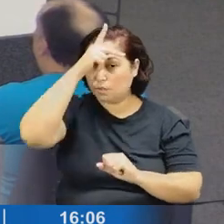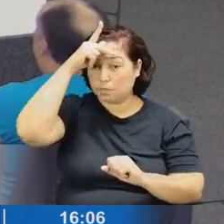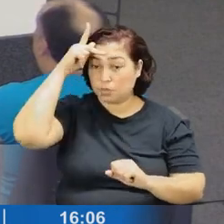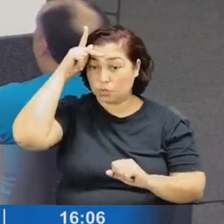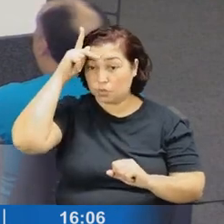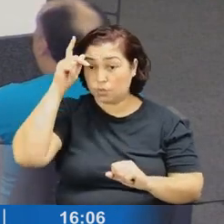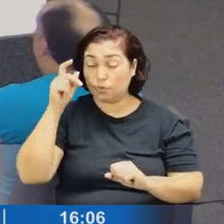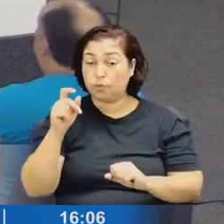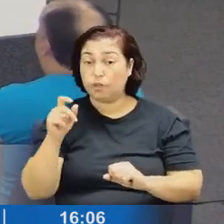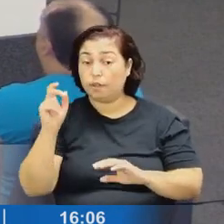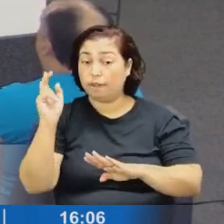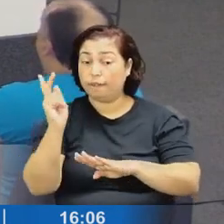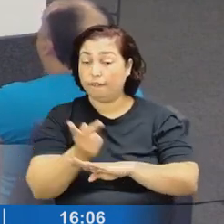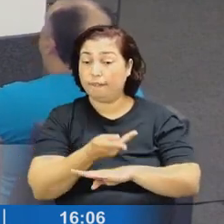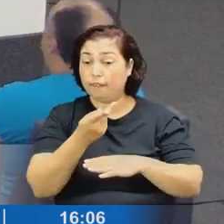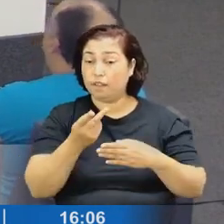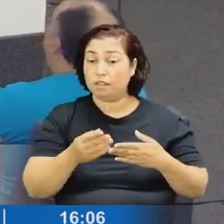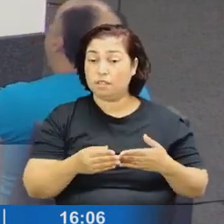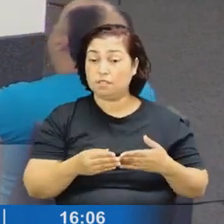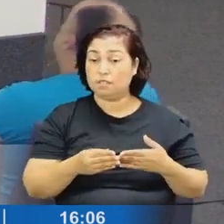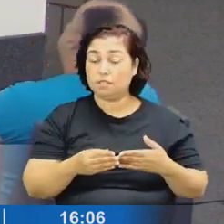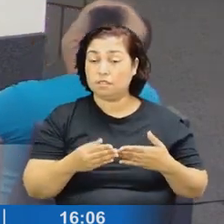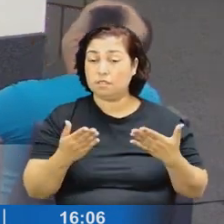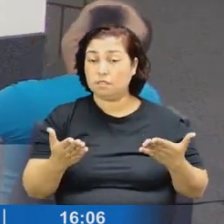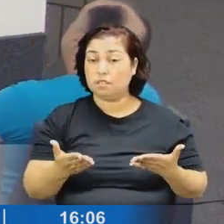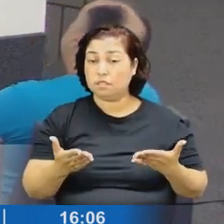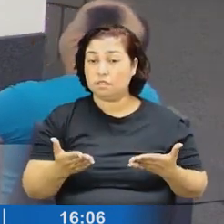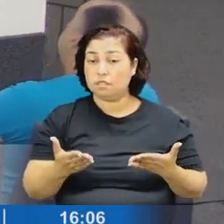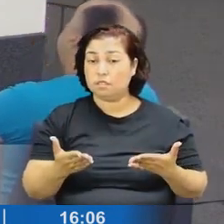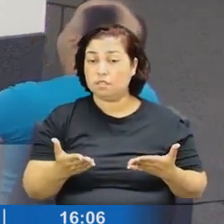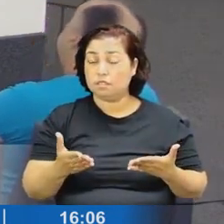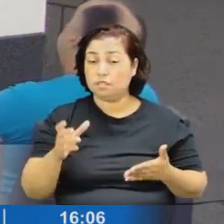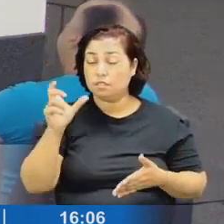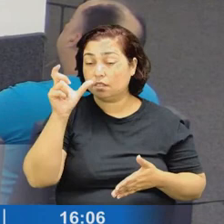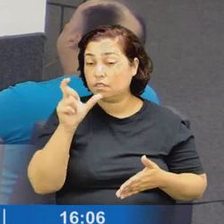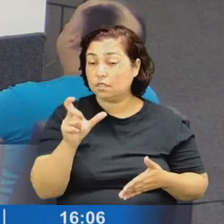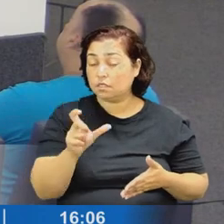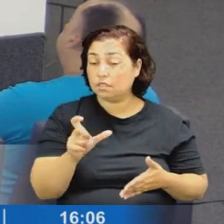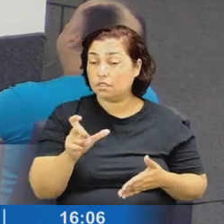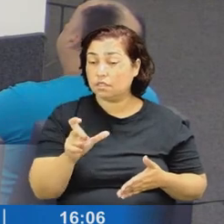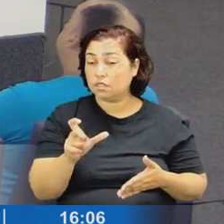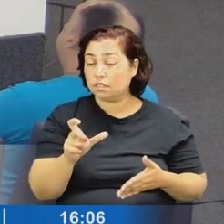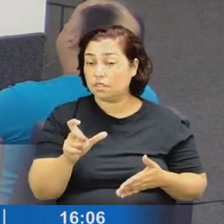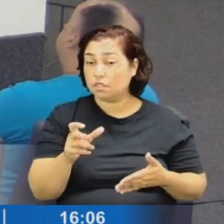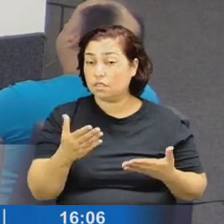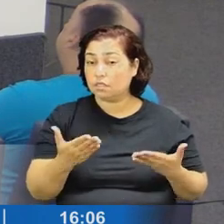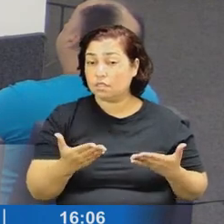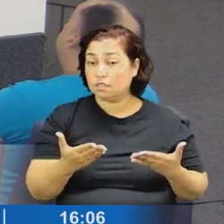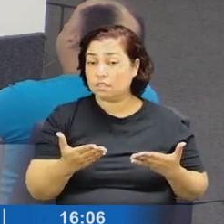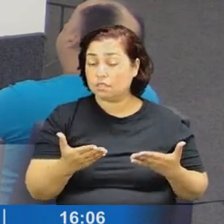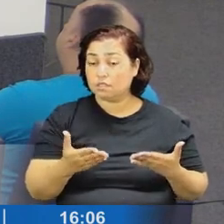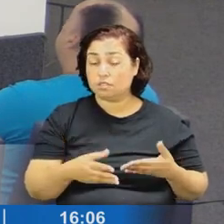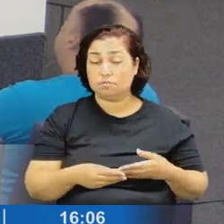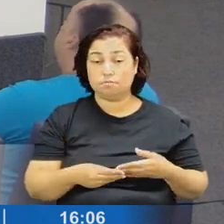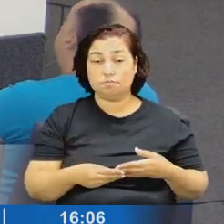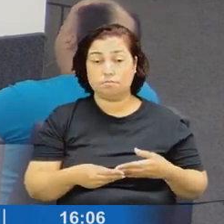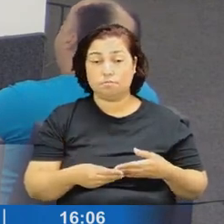e às vezes acho que eu mais simpáticas ao Cara Errado que está se posicionando do que é o certo que tá generalista